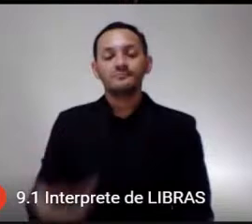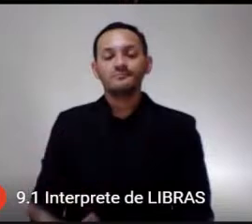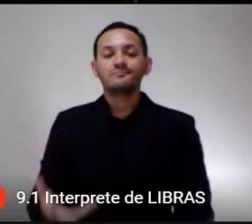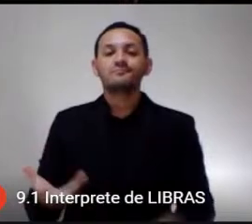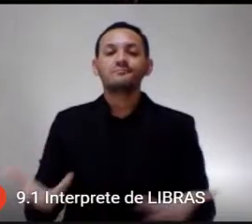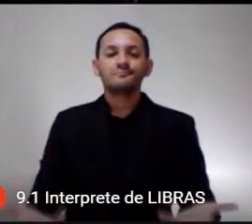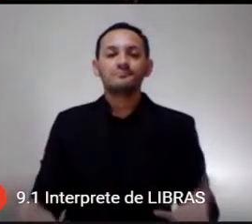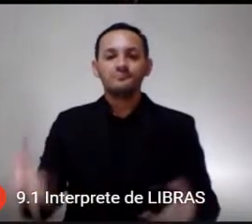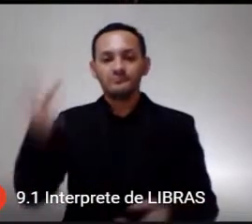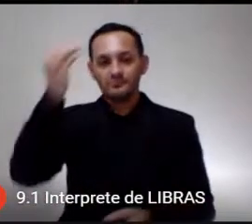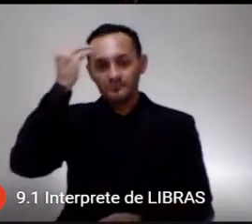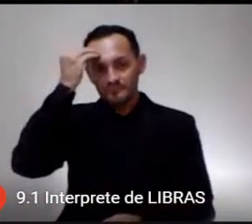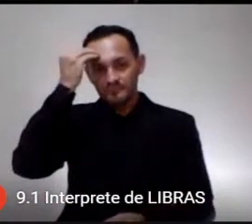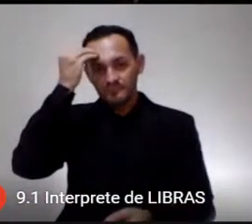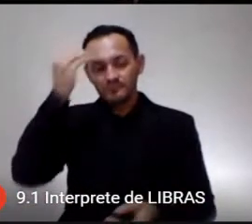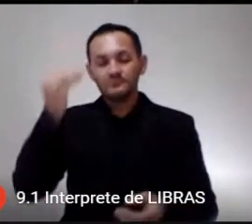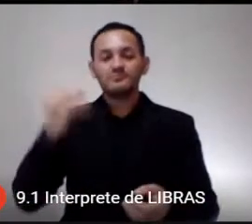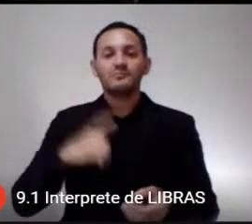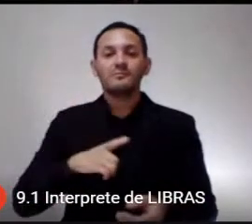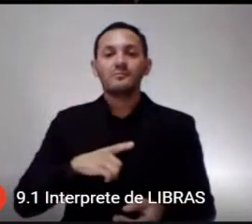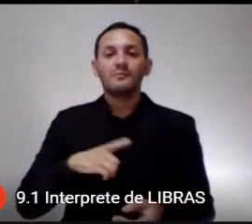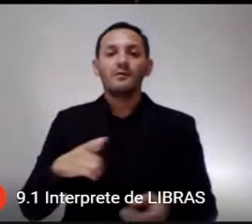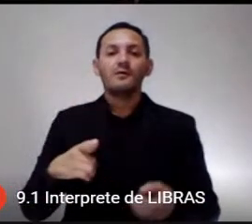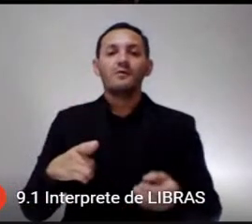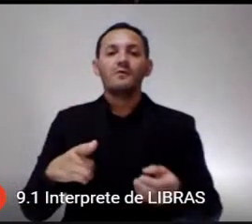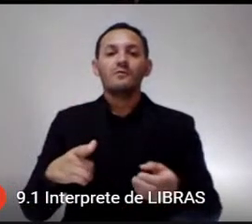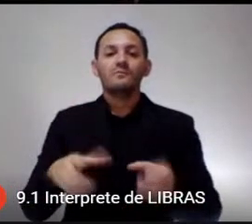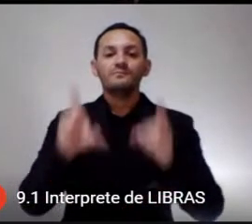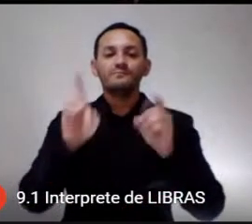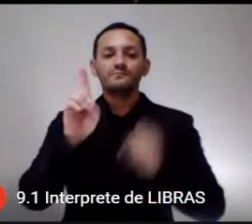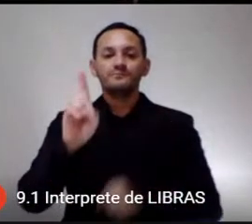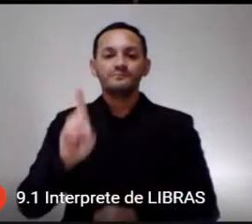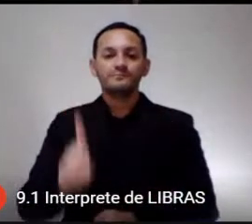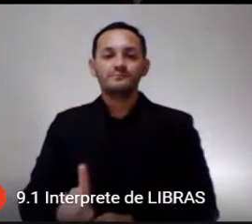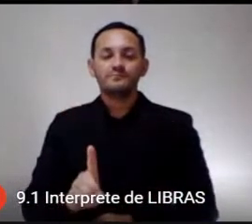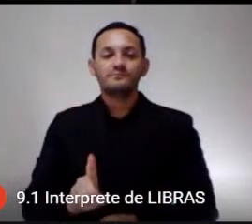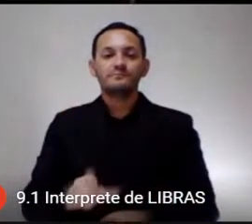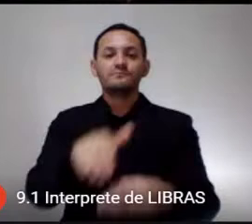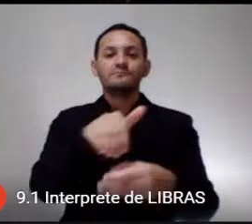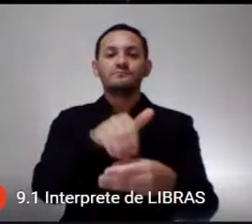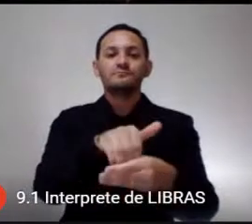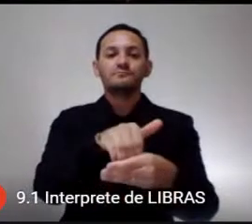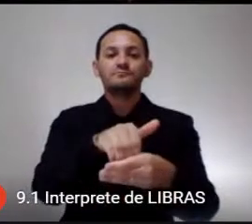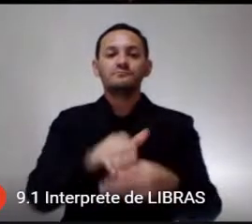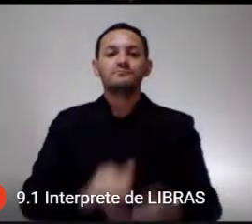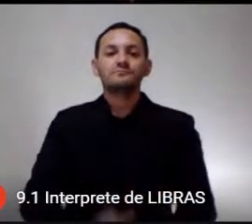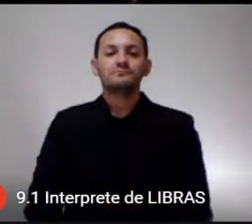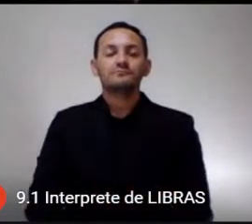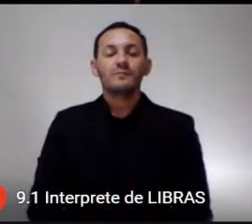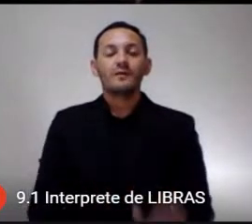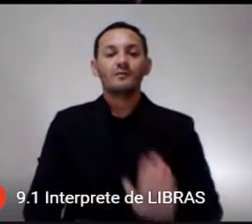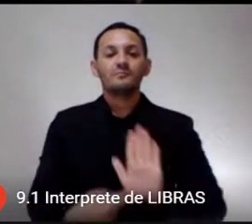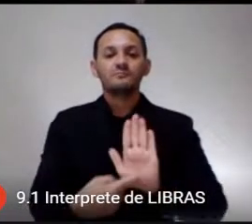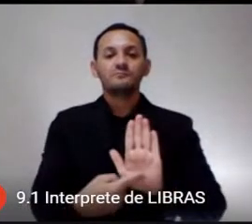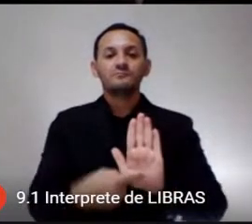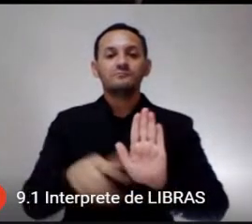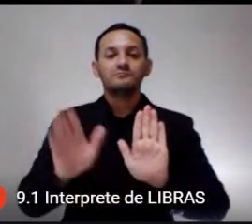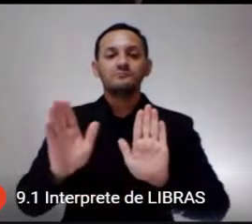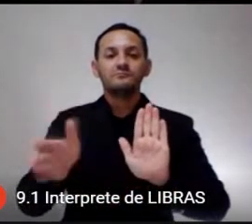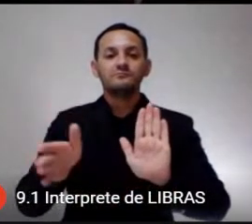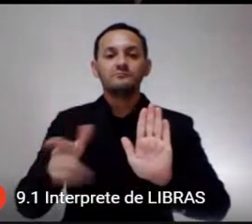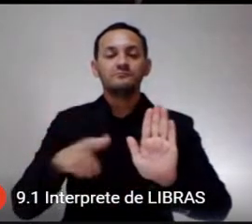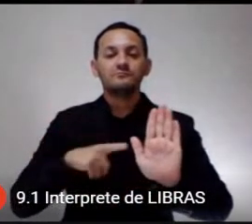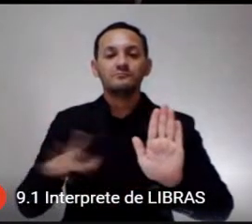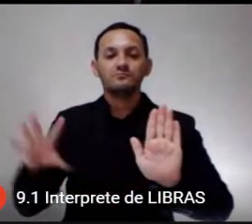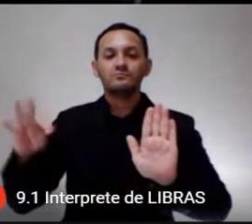efetivada a fim de resguardar o direito fundamental do exercício do voto. Ante exposto, nessas circunstâncias, com as